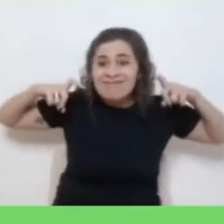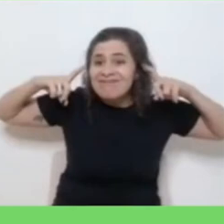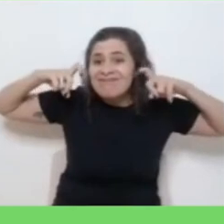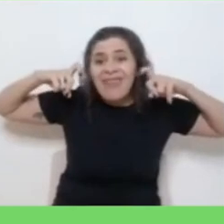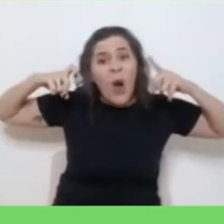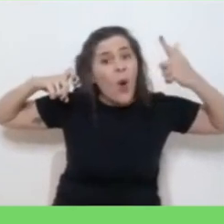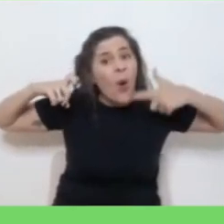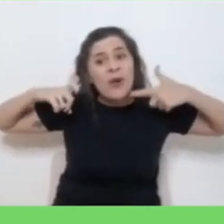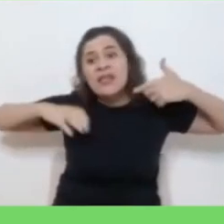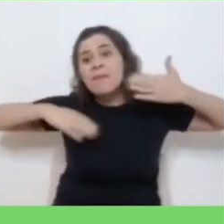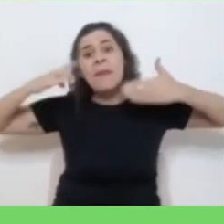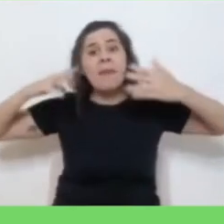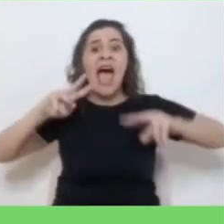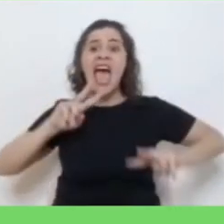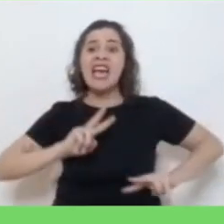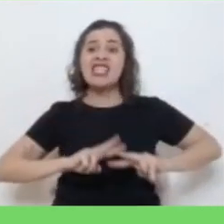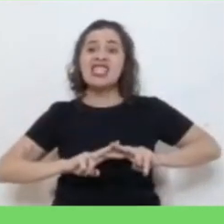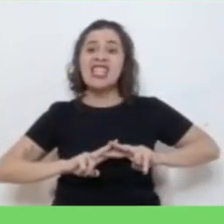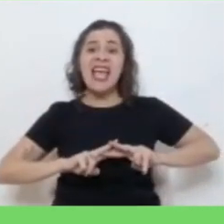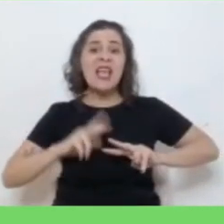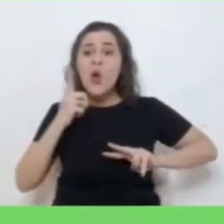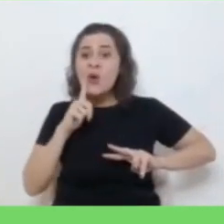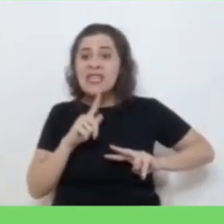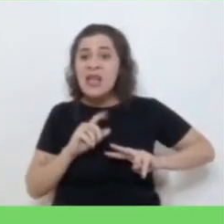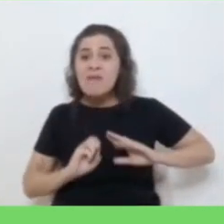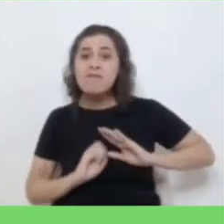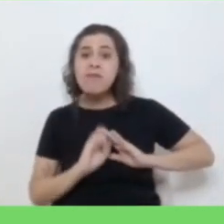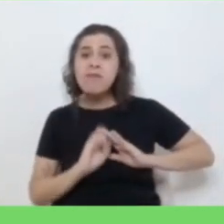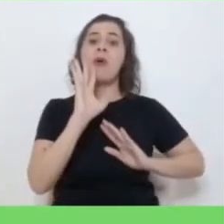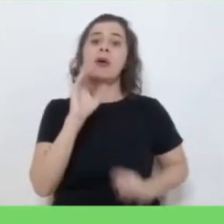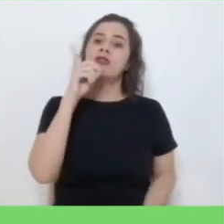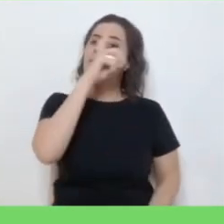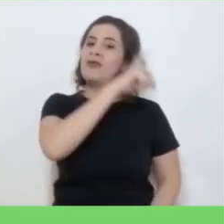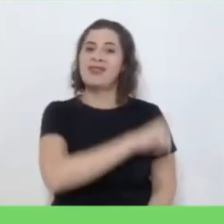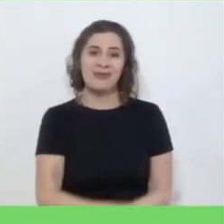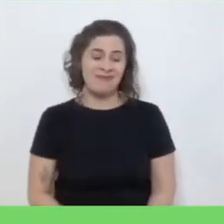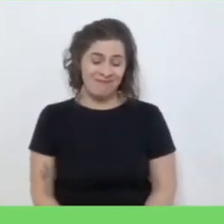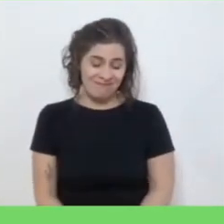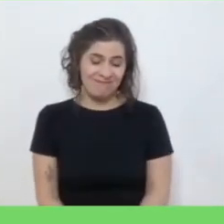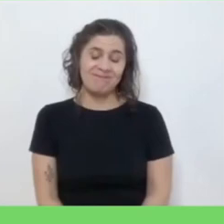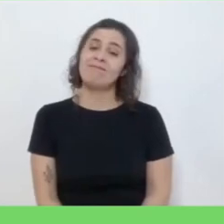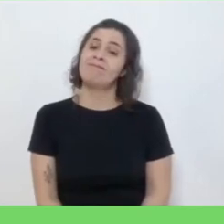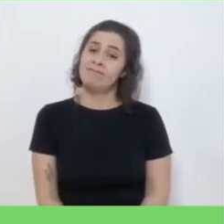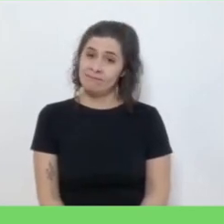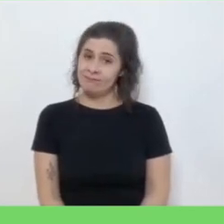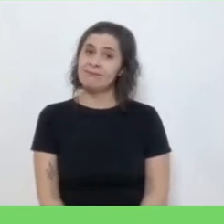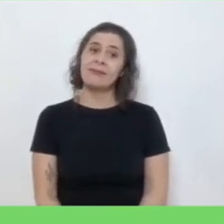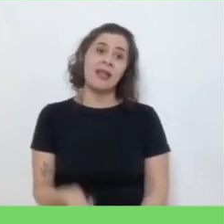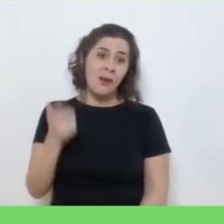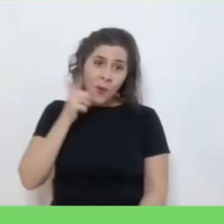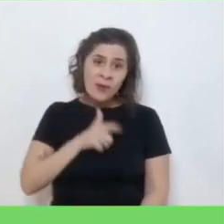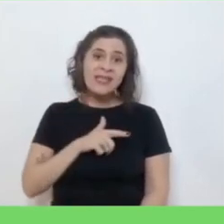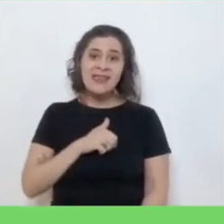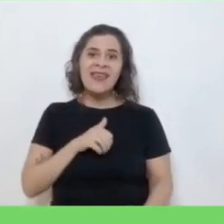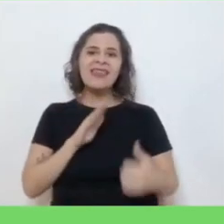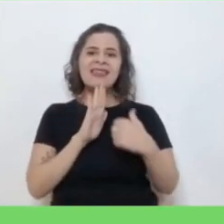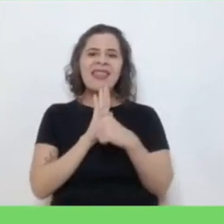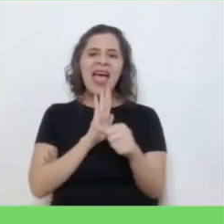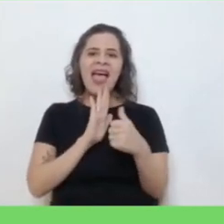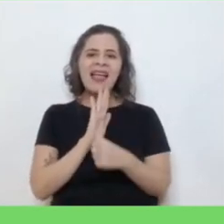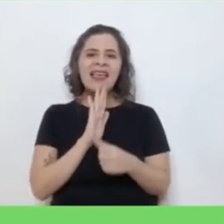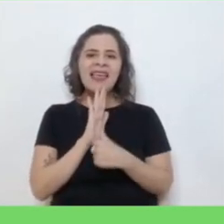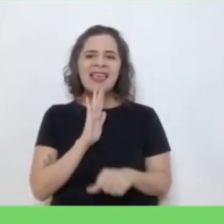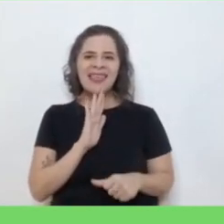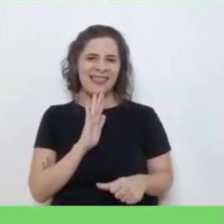absurda de ter uma hashtag, uma indexação dentro dessas stores. Então, são essas peculiaridades também